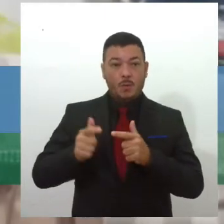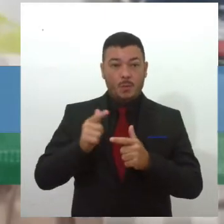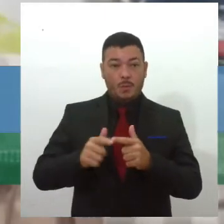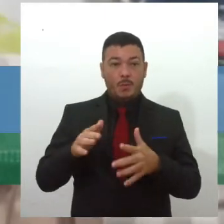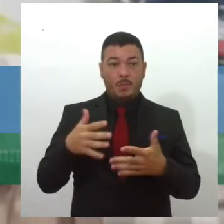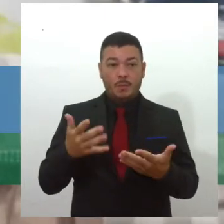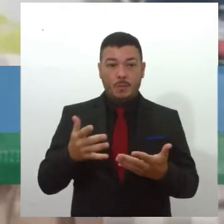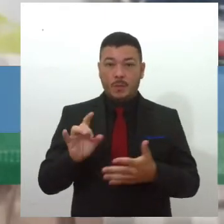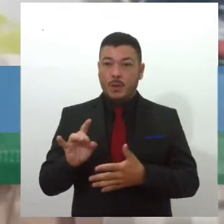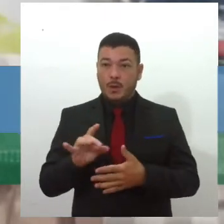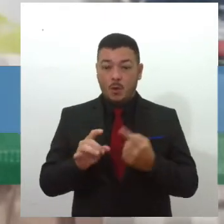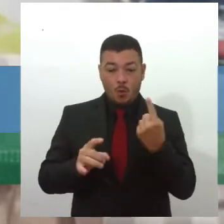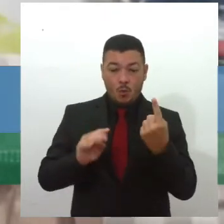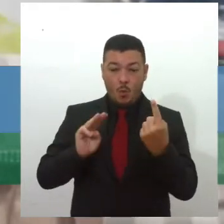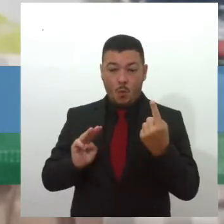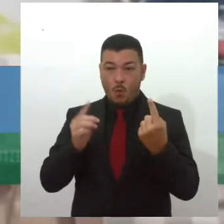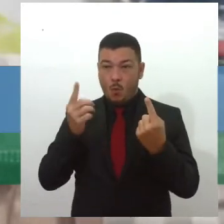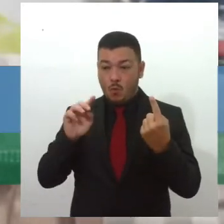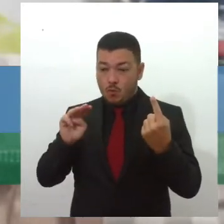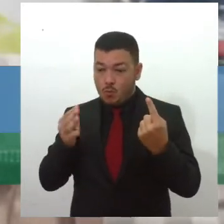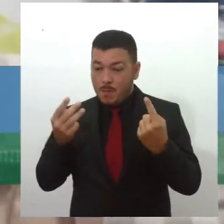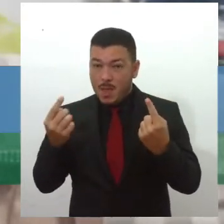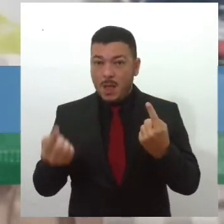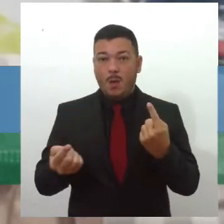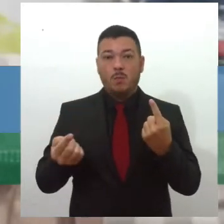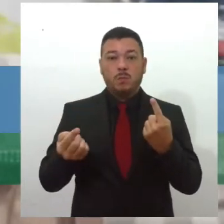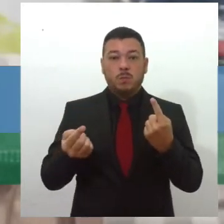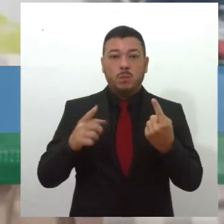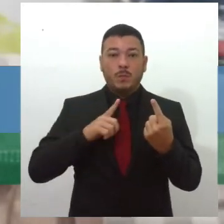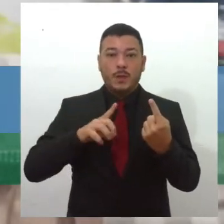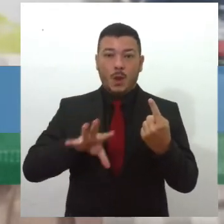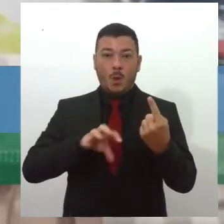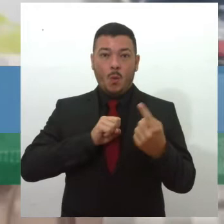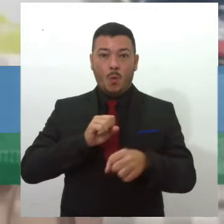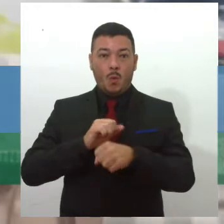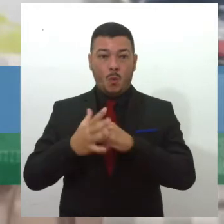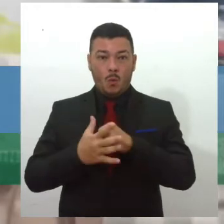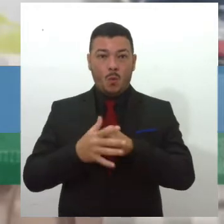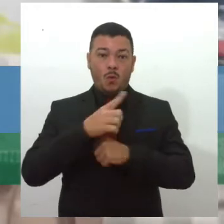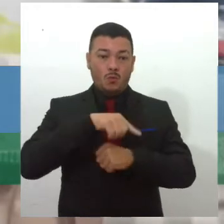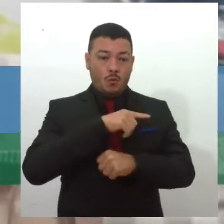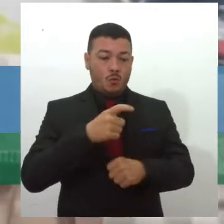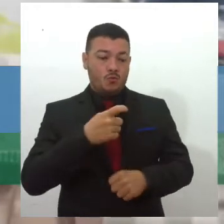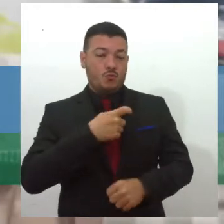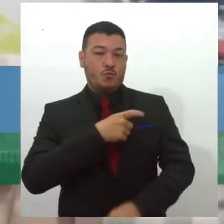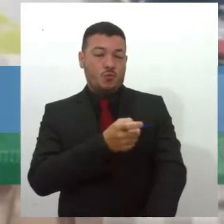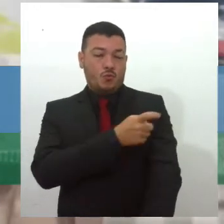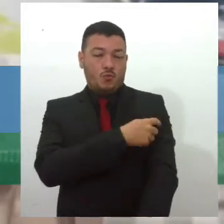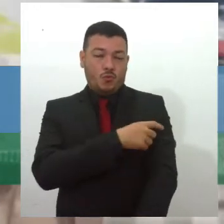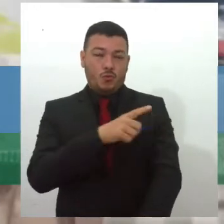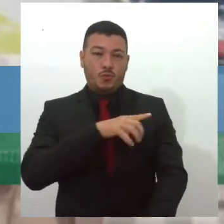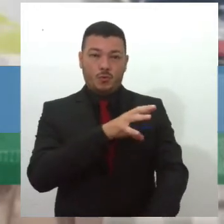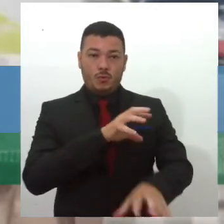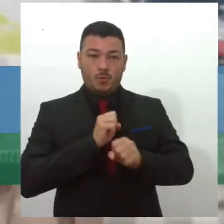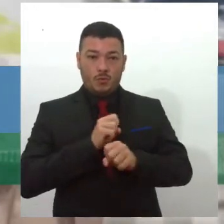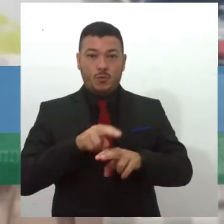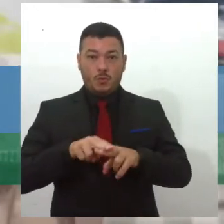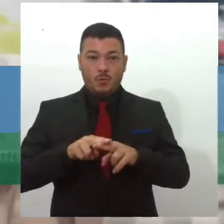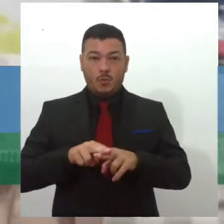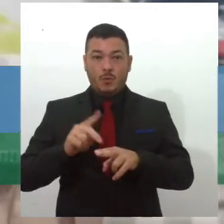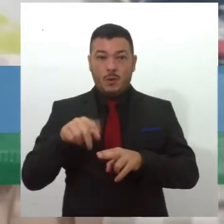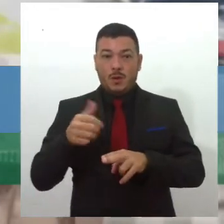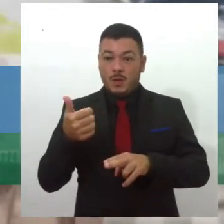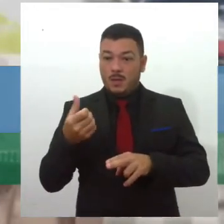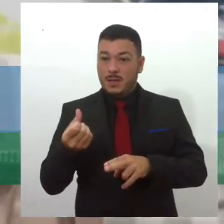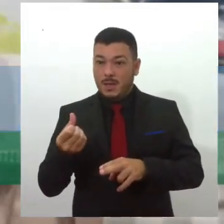cada 1 milhão de pessoas que têm Covid, 100 mil inflamam o coração. Ou seja, é um risco de 16 versus 100